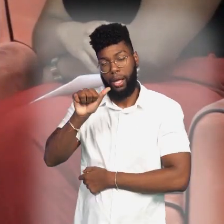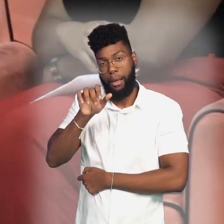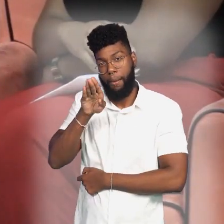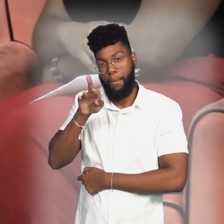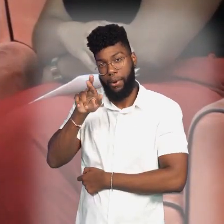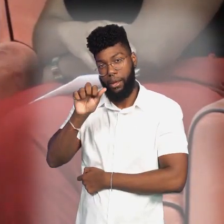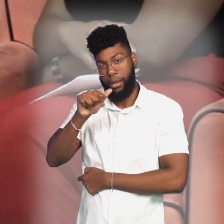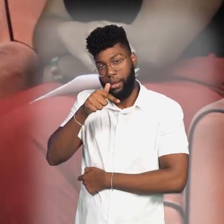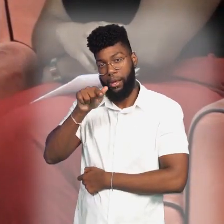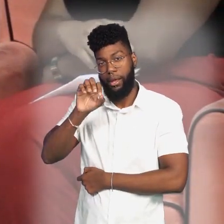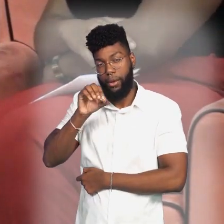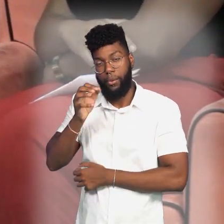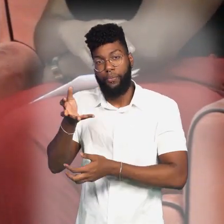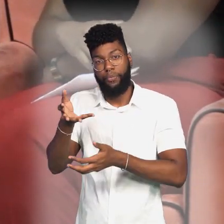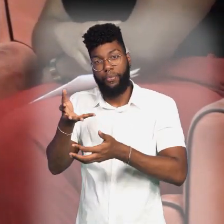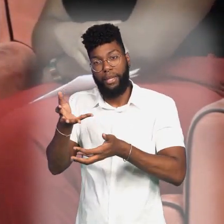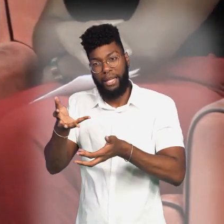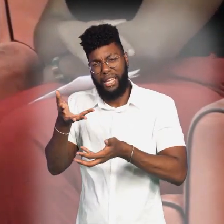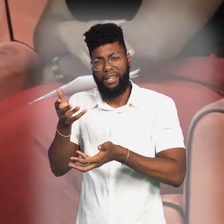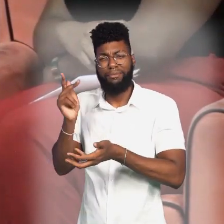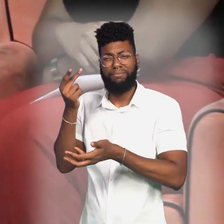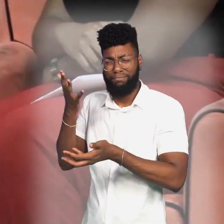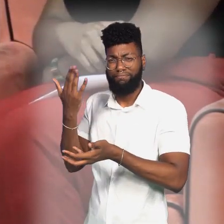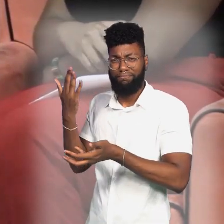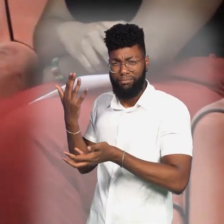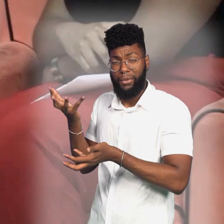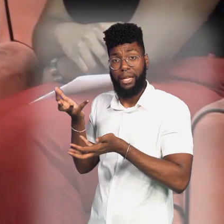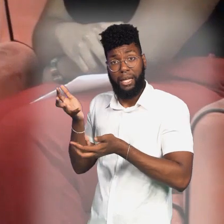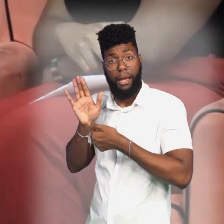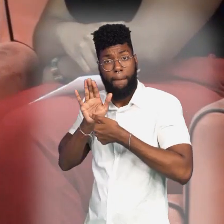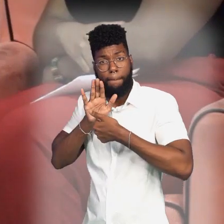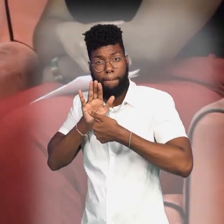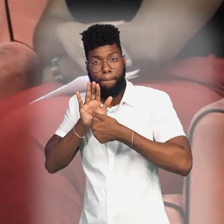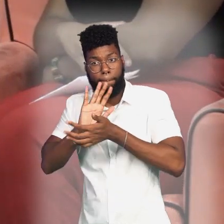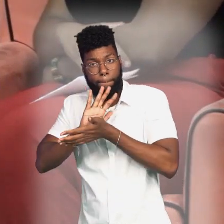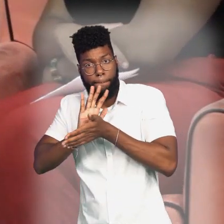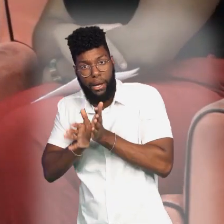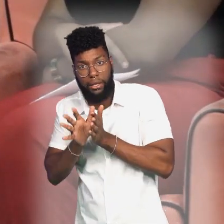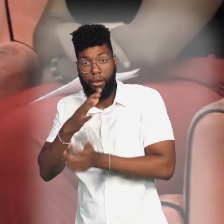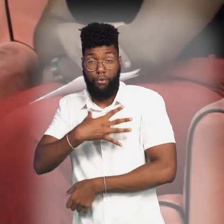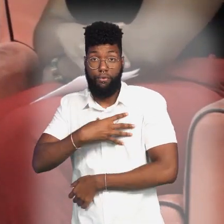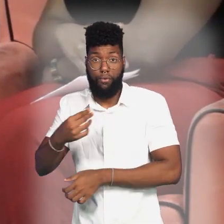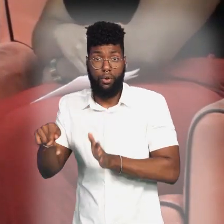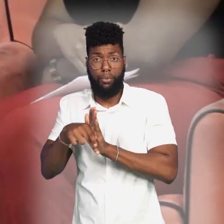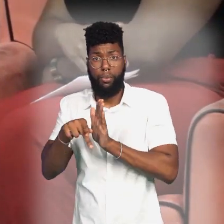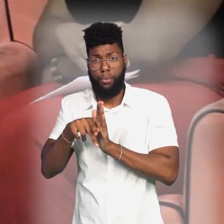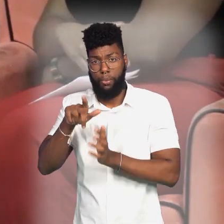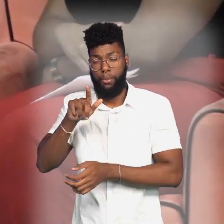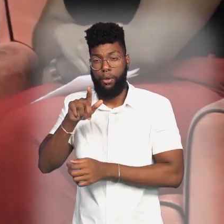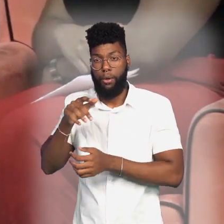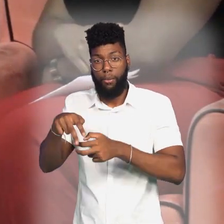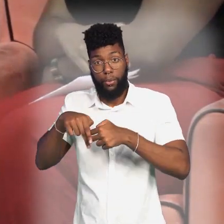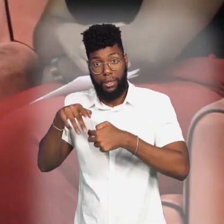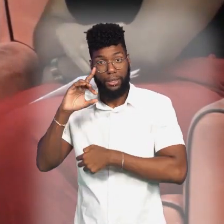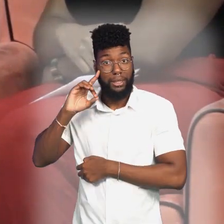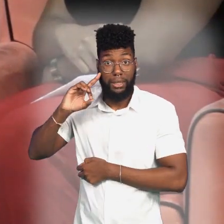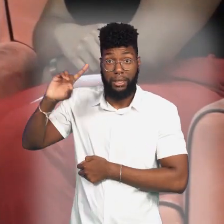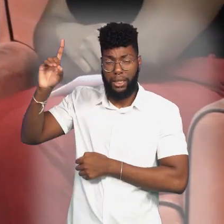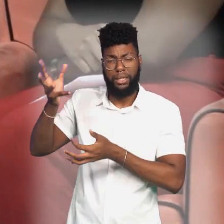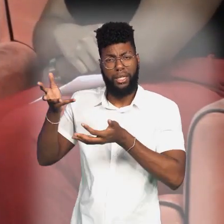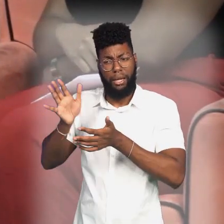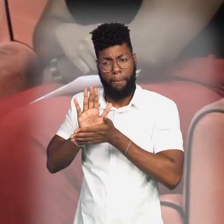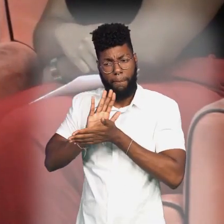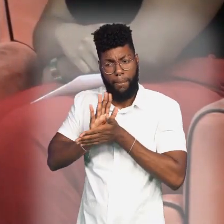para demonstrar a fé a Deus. Aí que desceu o arcanjo Gabriel e bem na hora que a